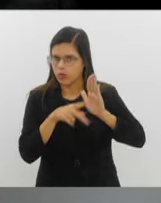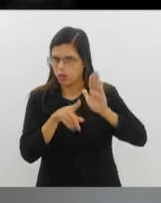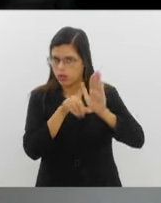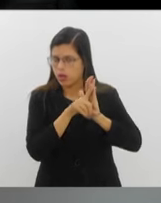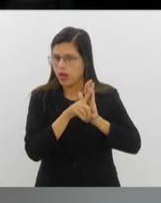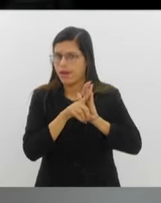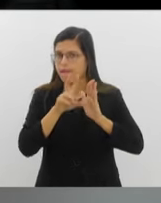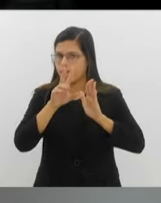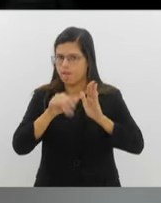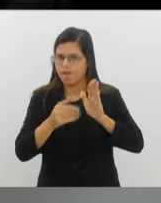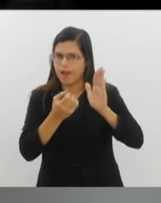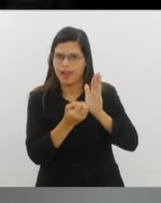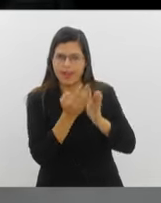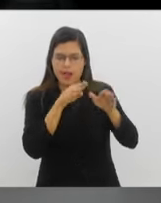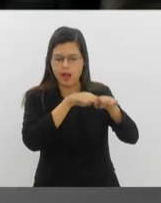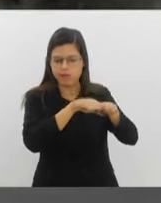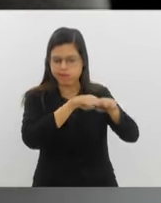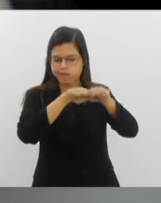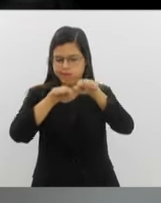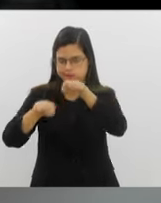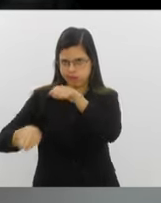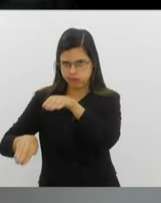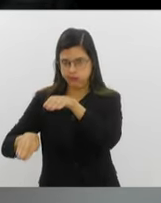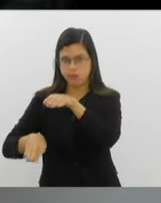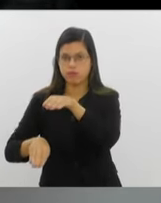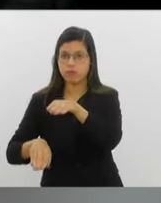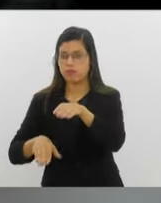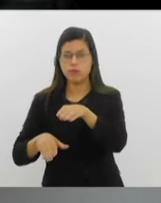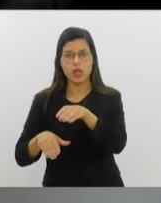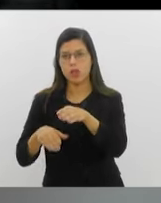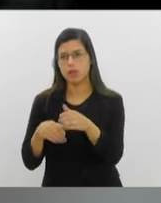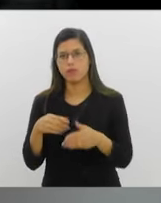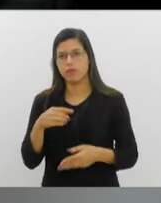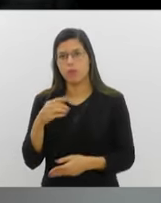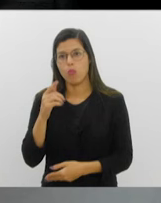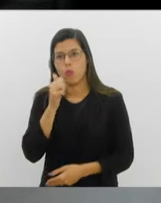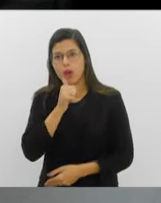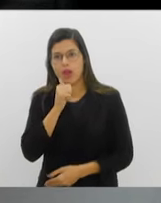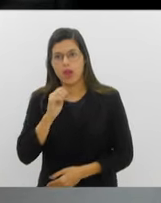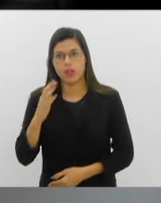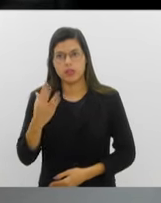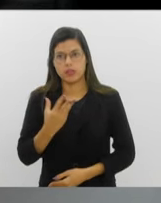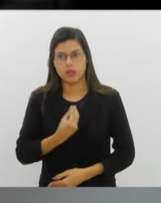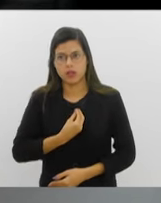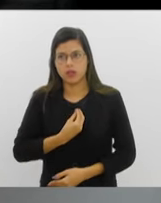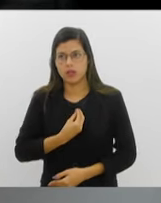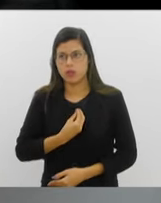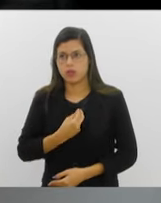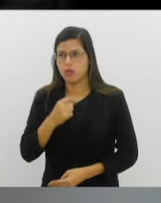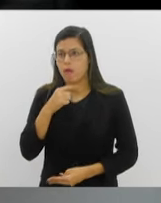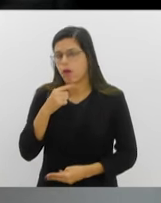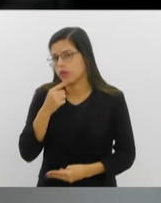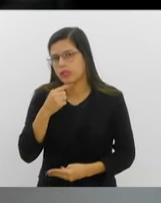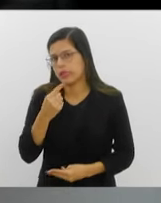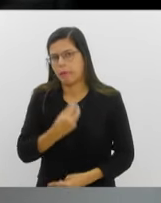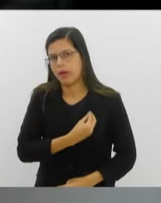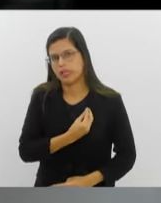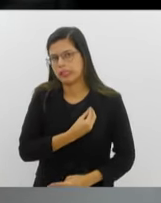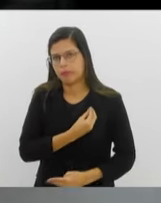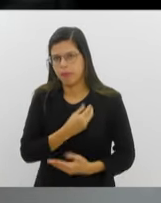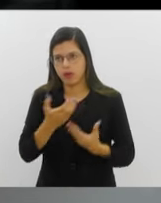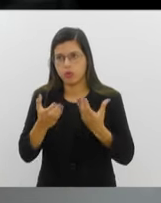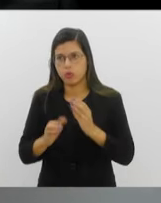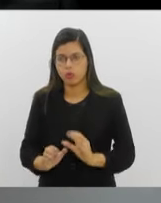desigualdade e praticamente inviabilizar a participação de mulheres trans em concursos. Porque elas